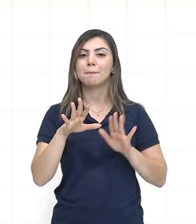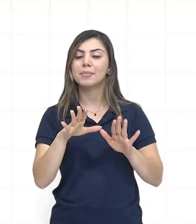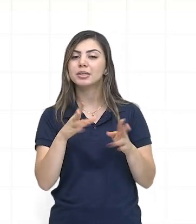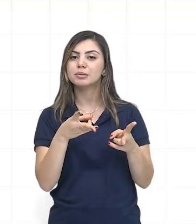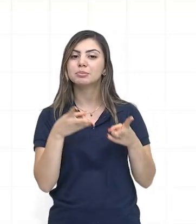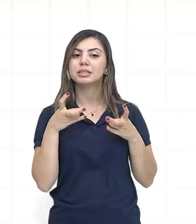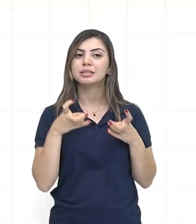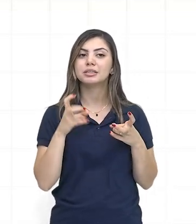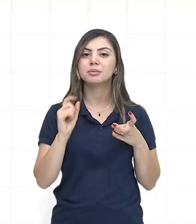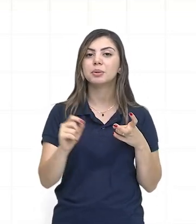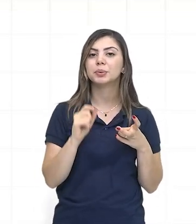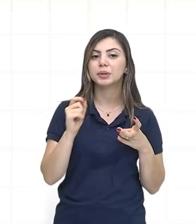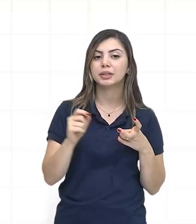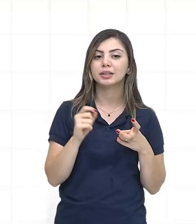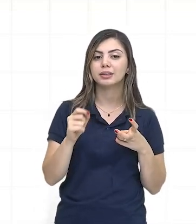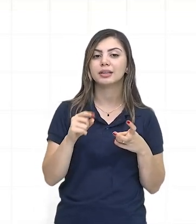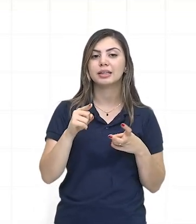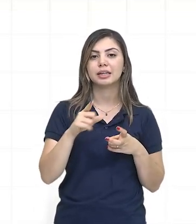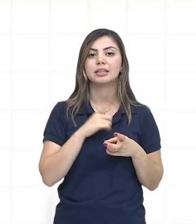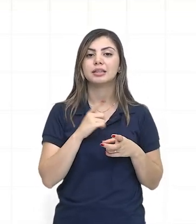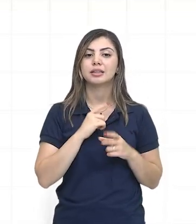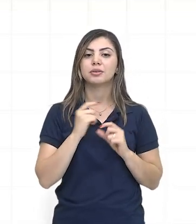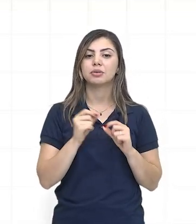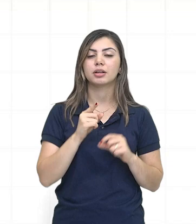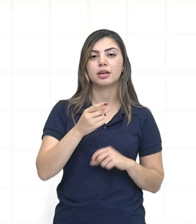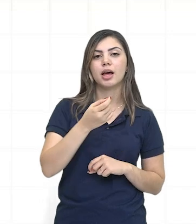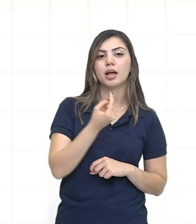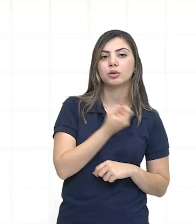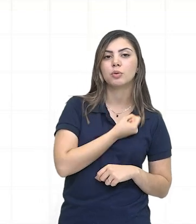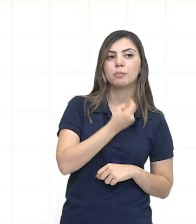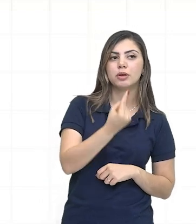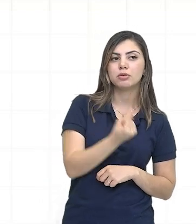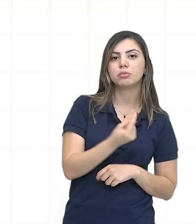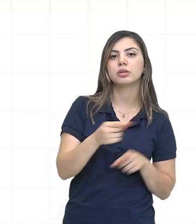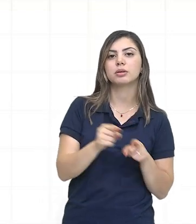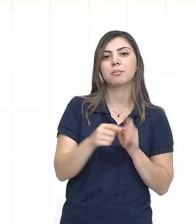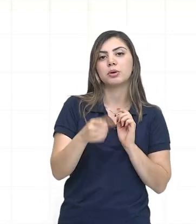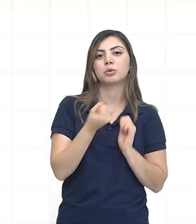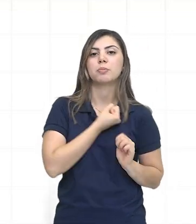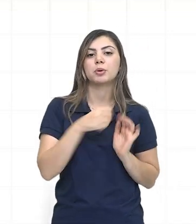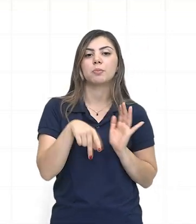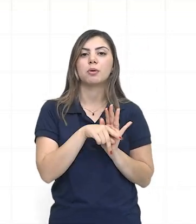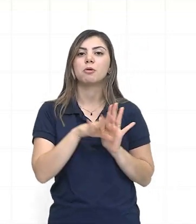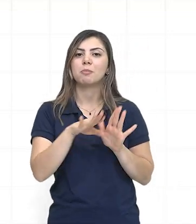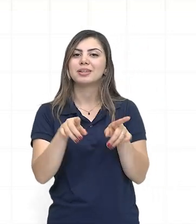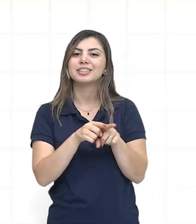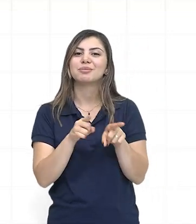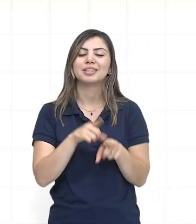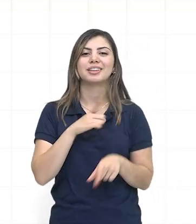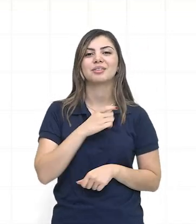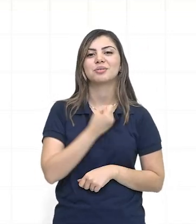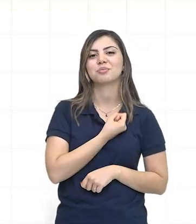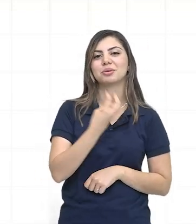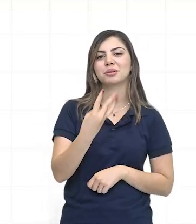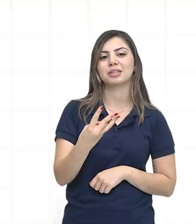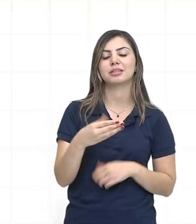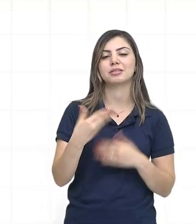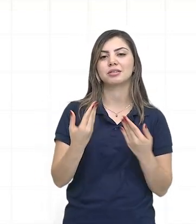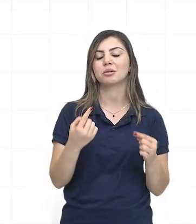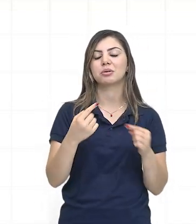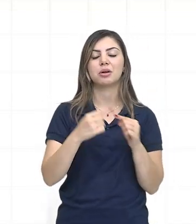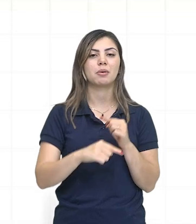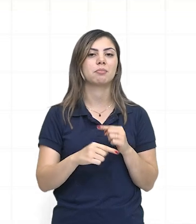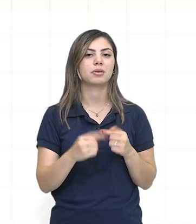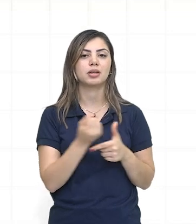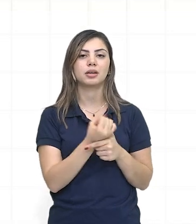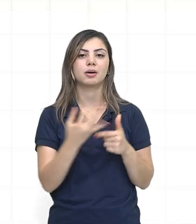tem ele mesmo e o 1 como divisores, mas ele também tem o 3, então ele não